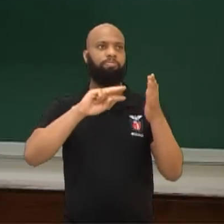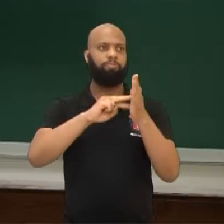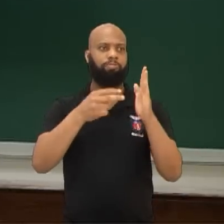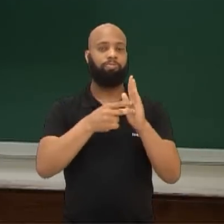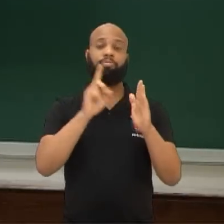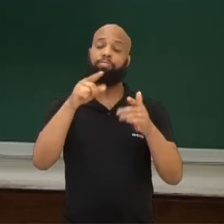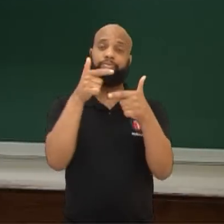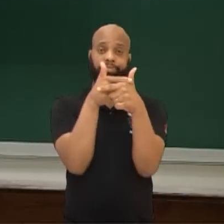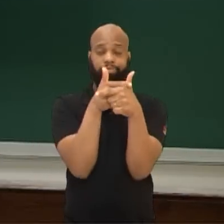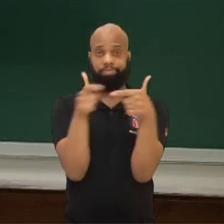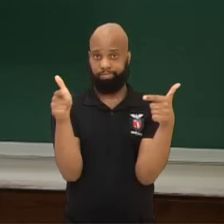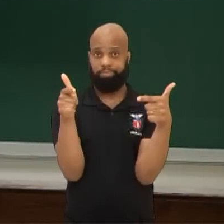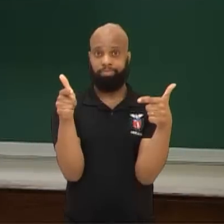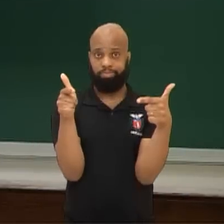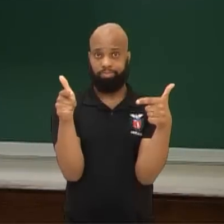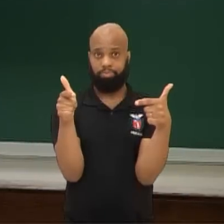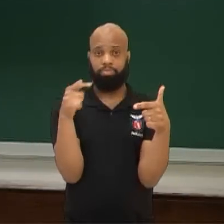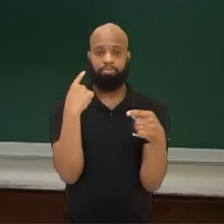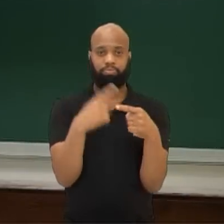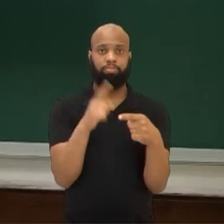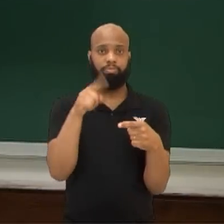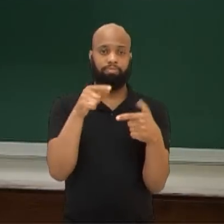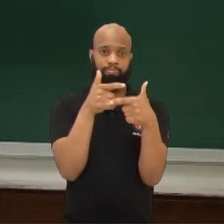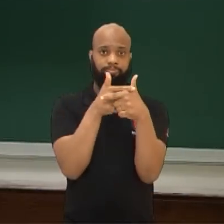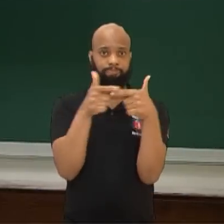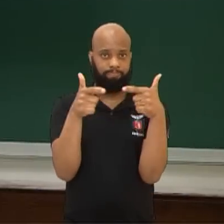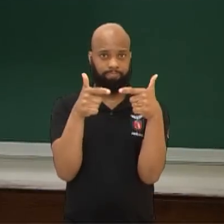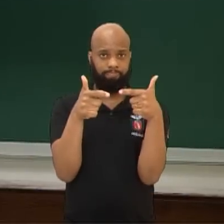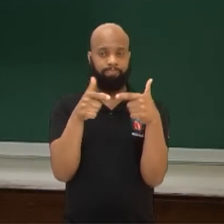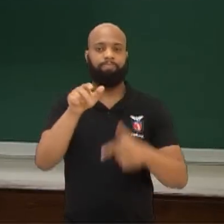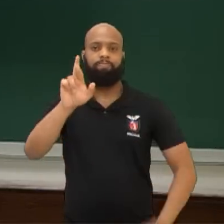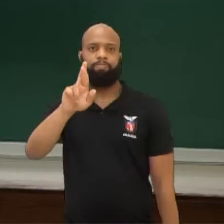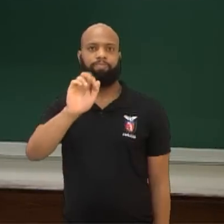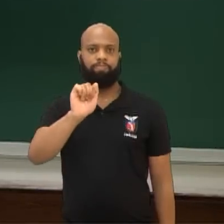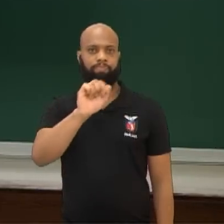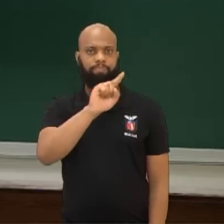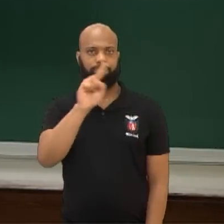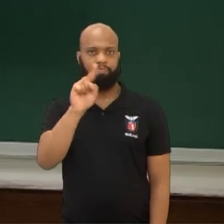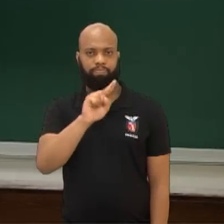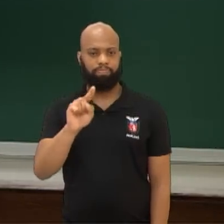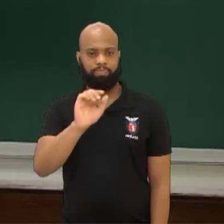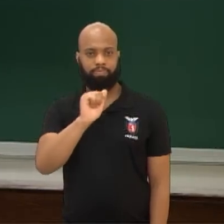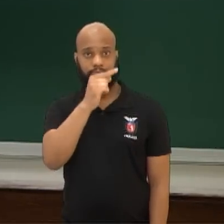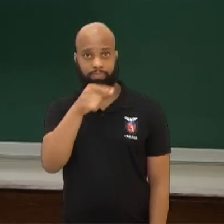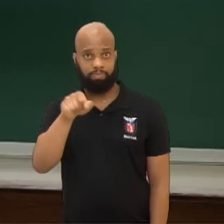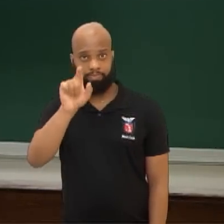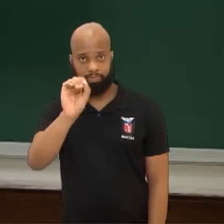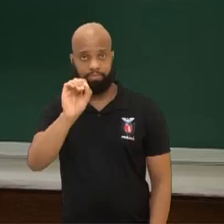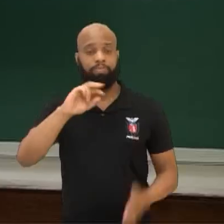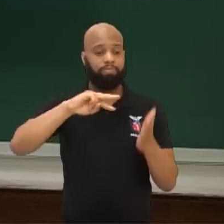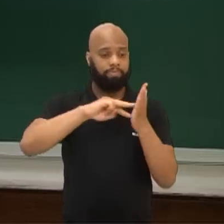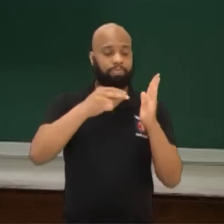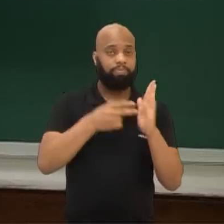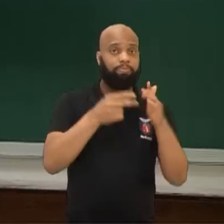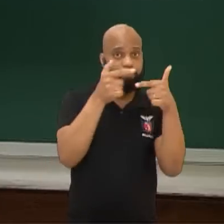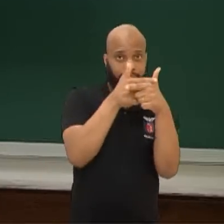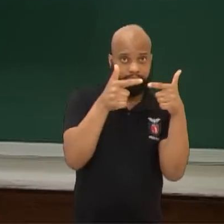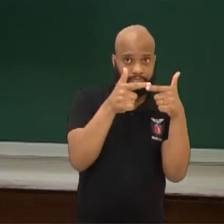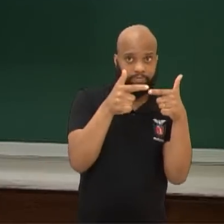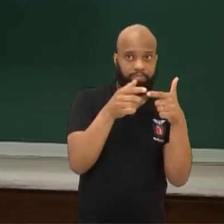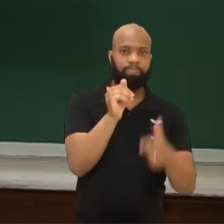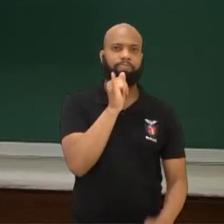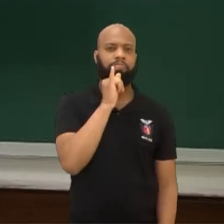a razão eu posso associar com uma divisão. E sempre eu vou pegar como está